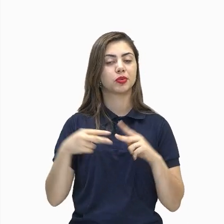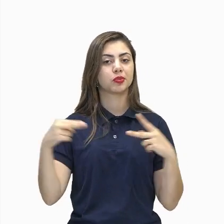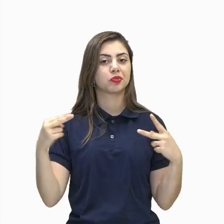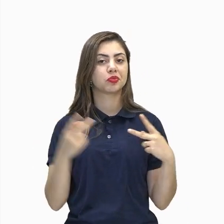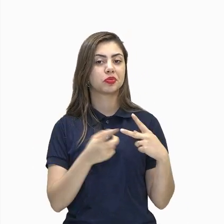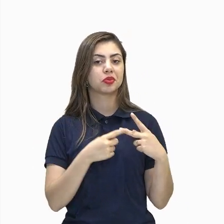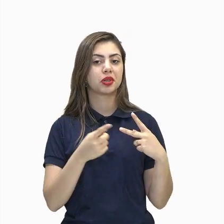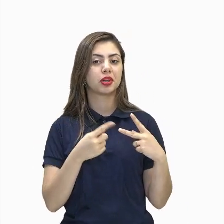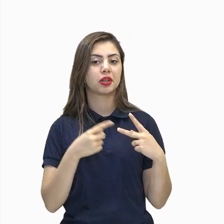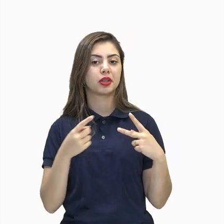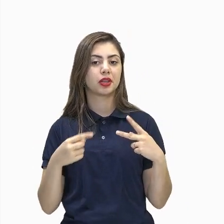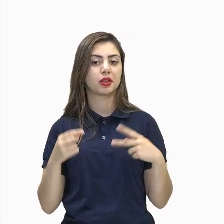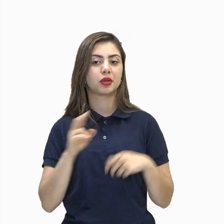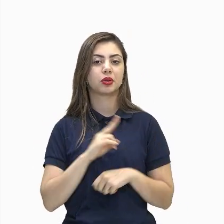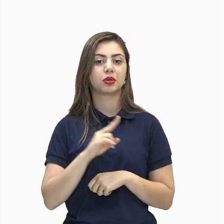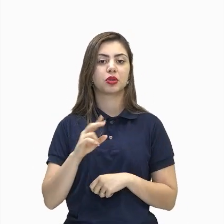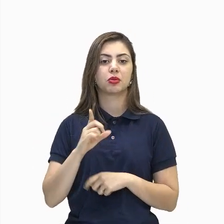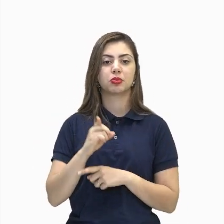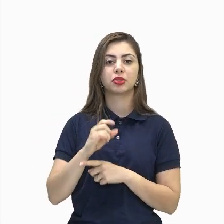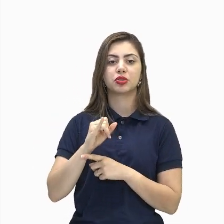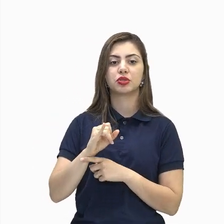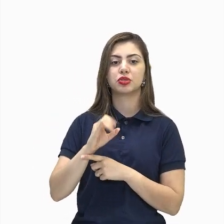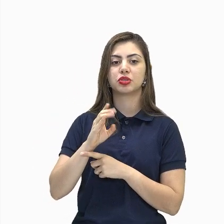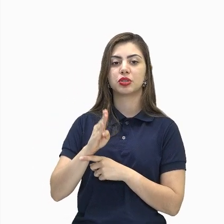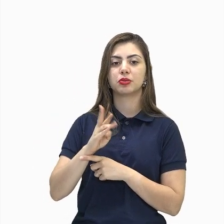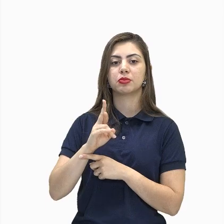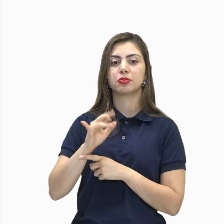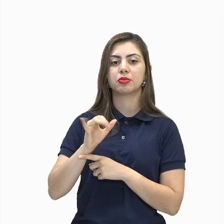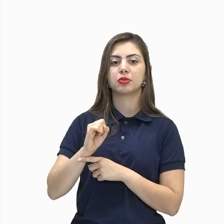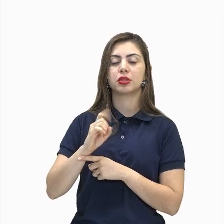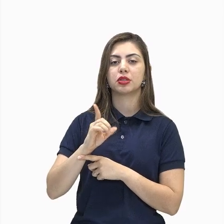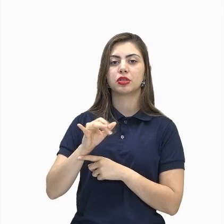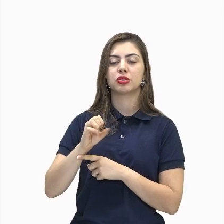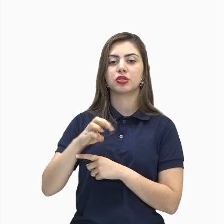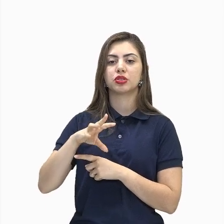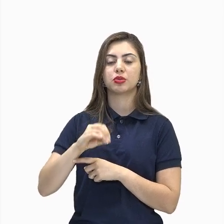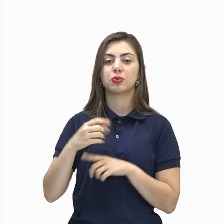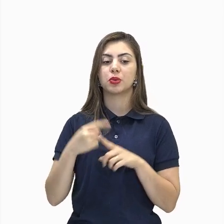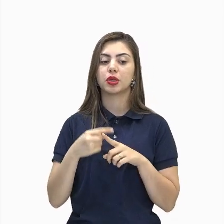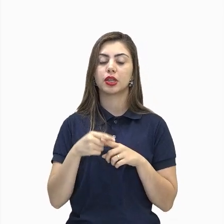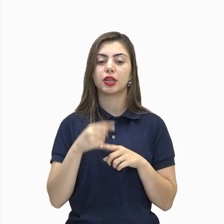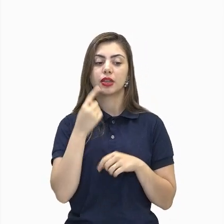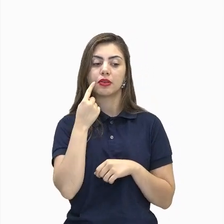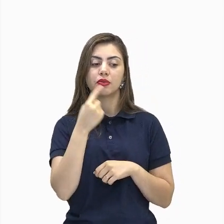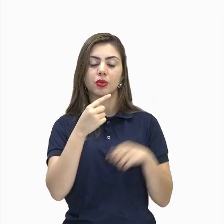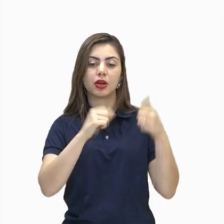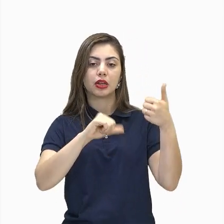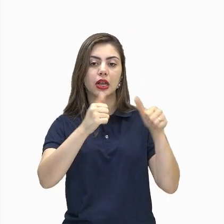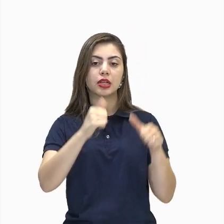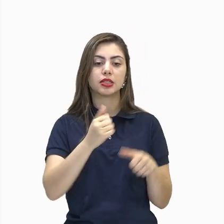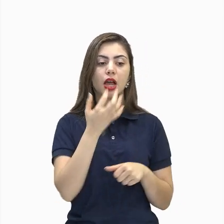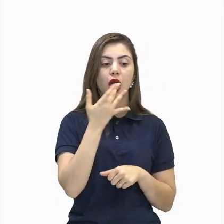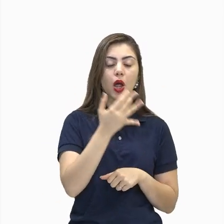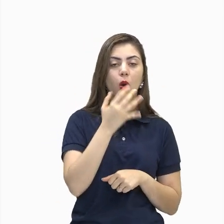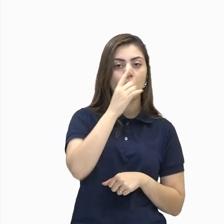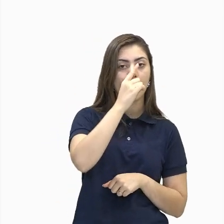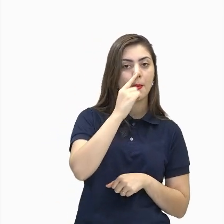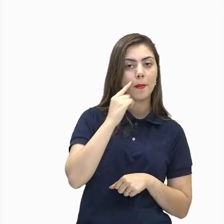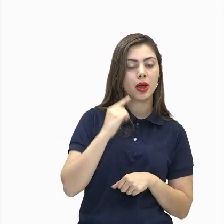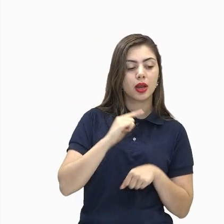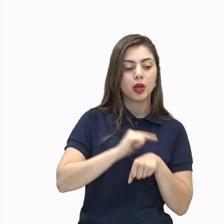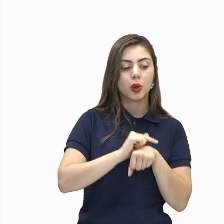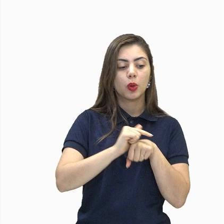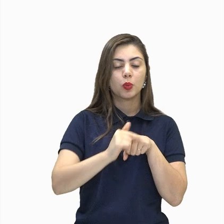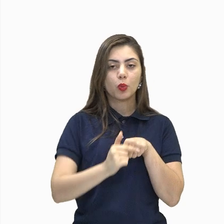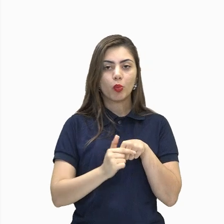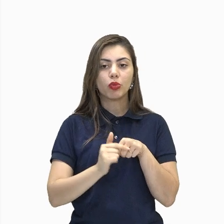de dihibridismo, porque ele acompanhou tanto o caráter da coloração amarela ou verde, quanto o caráter da